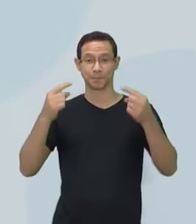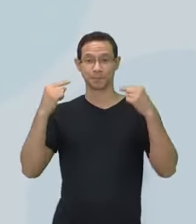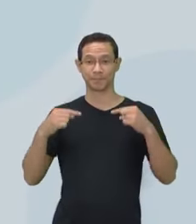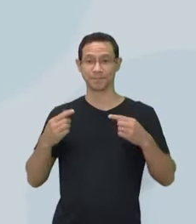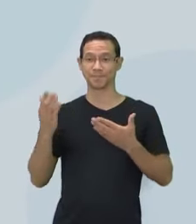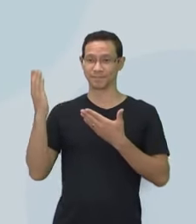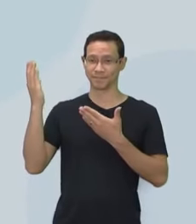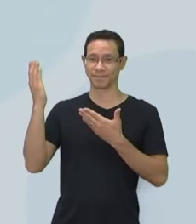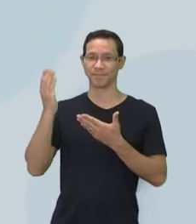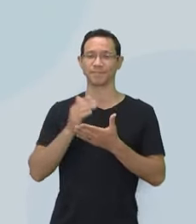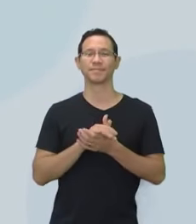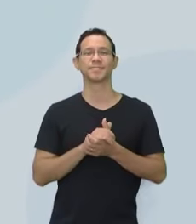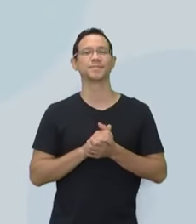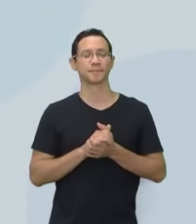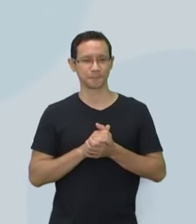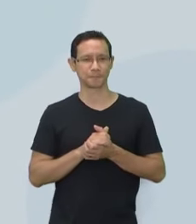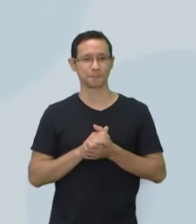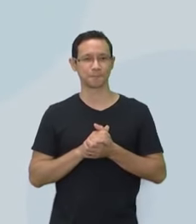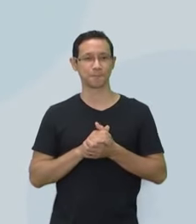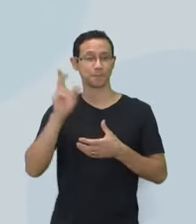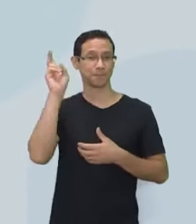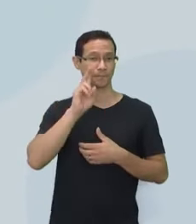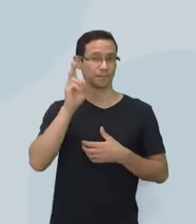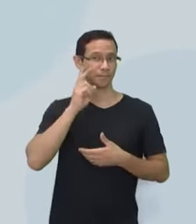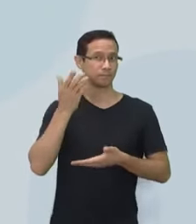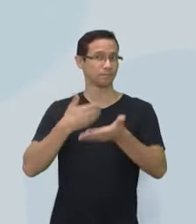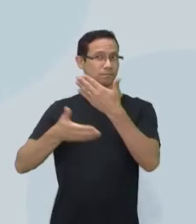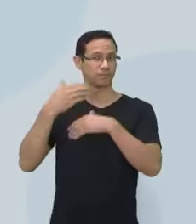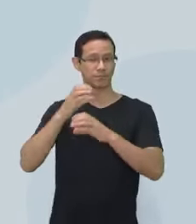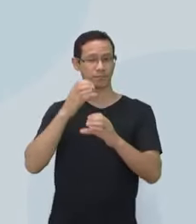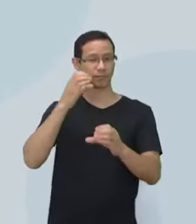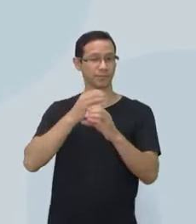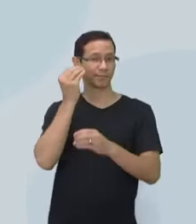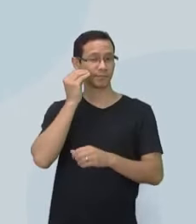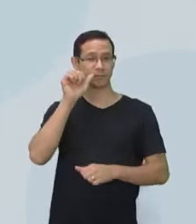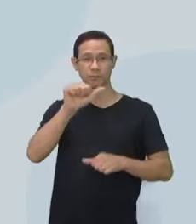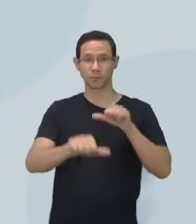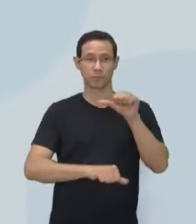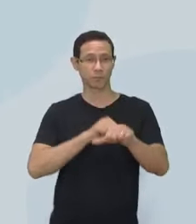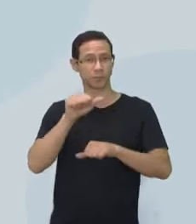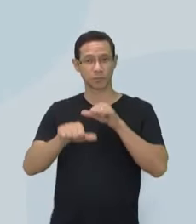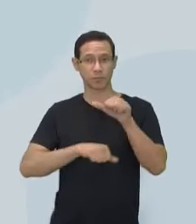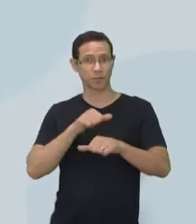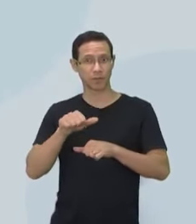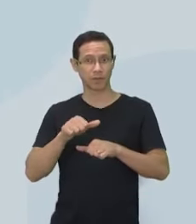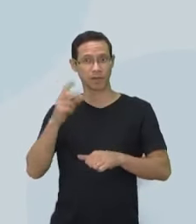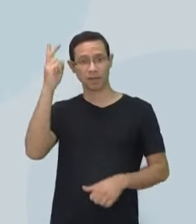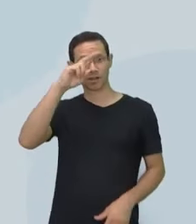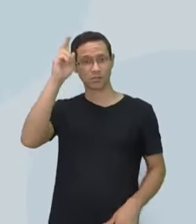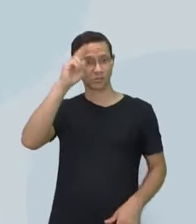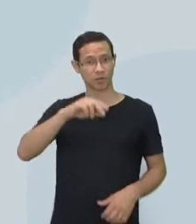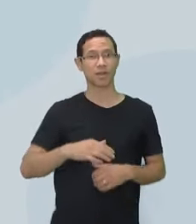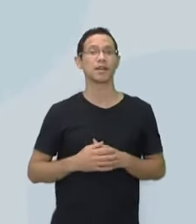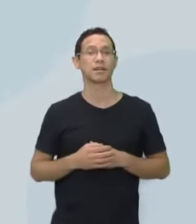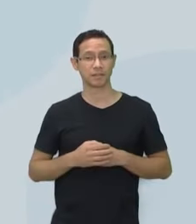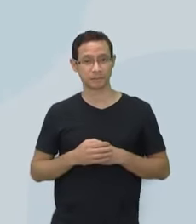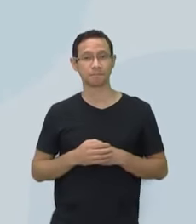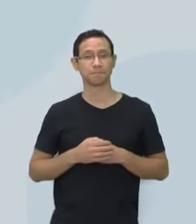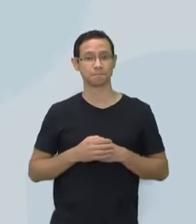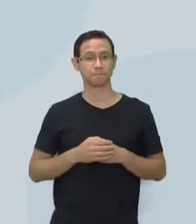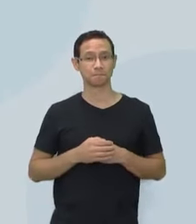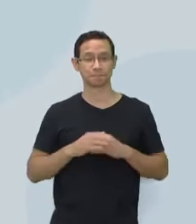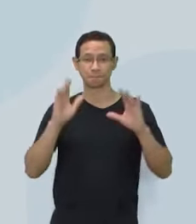texto. Era uma vez alguns engenheiros que resolveram mudar o rumo da